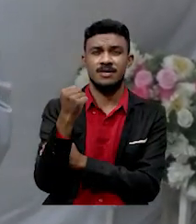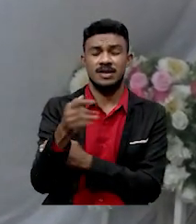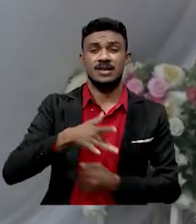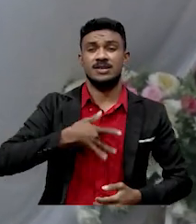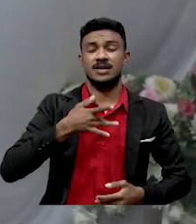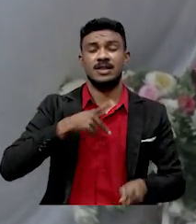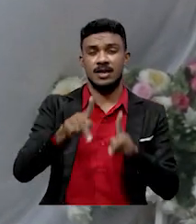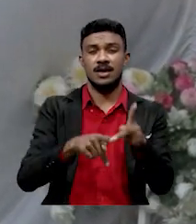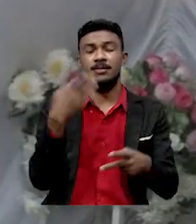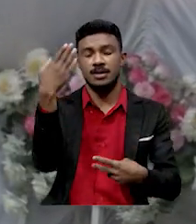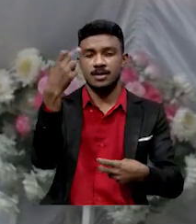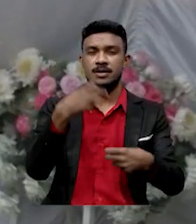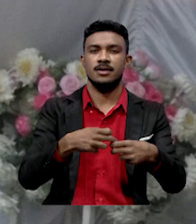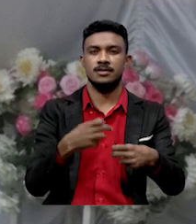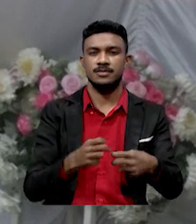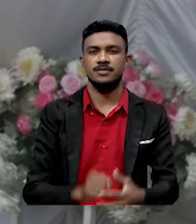inteiro,